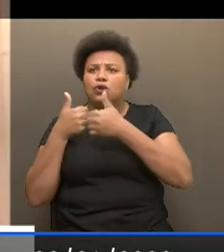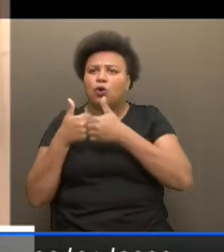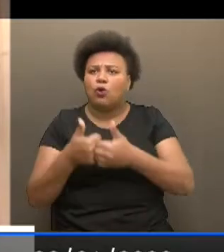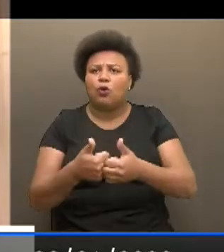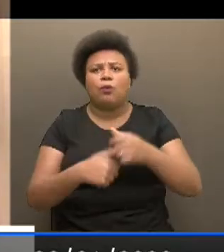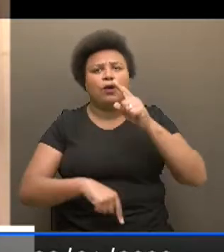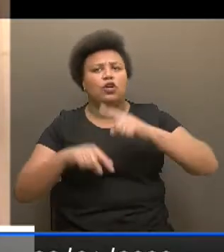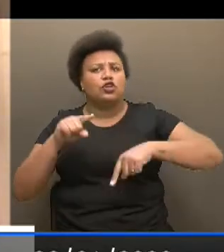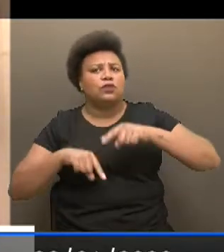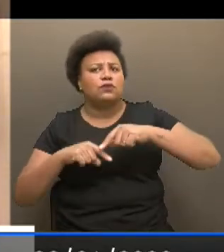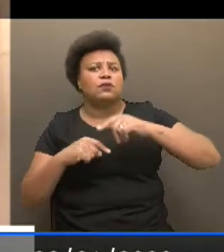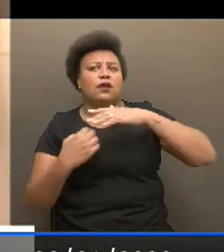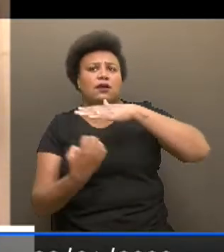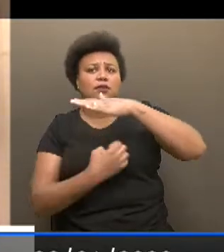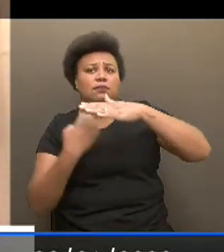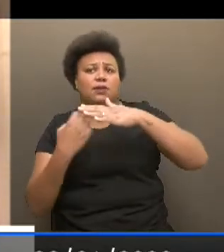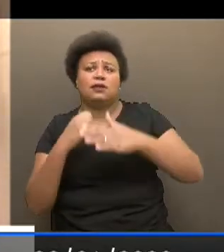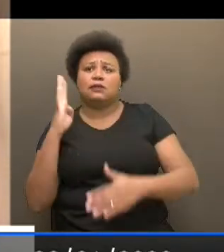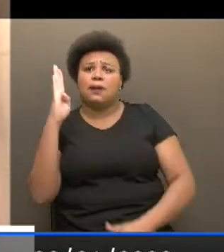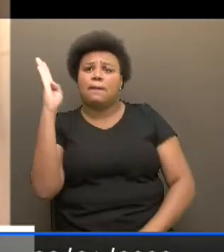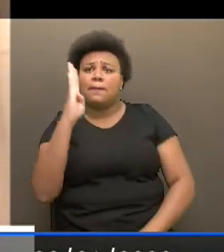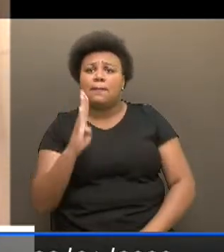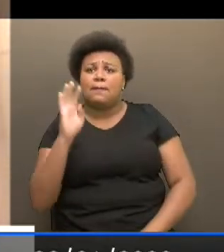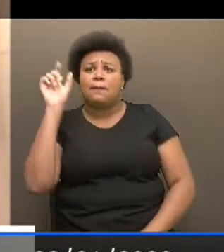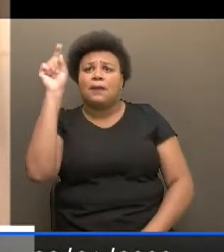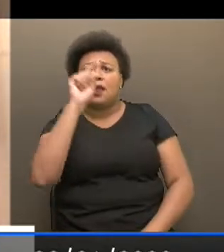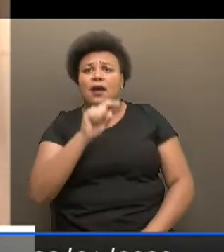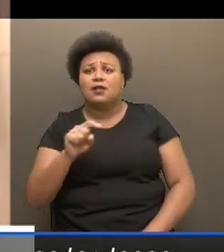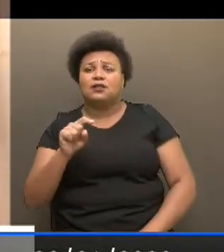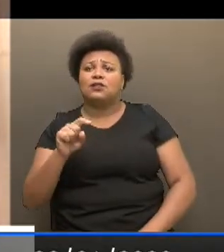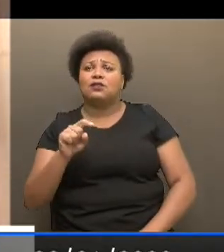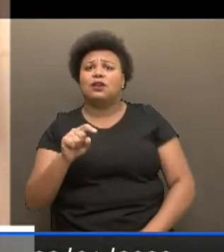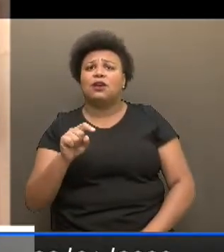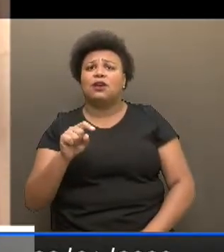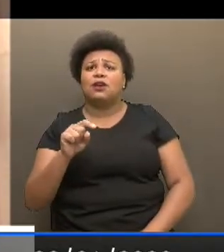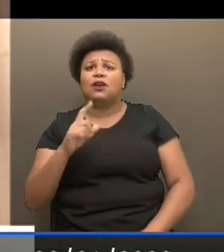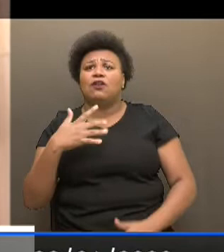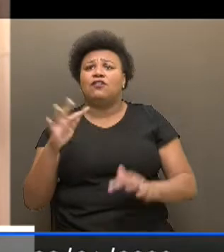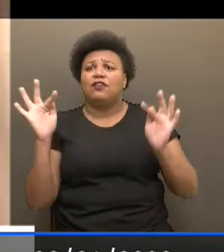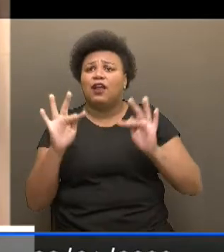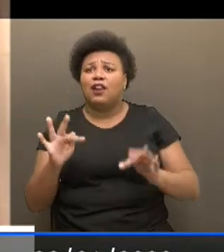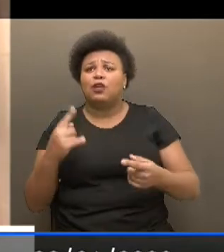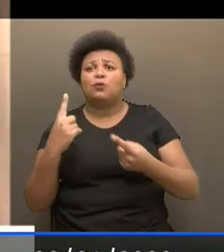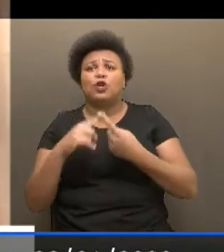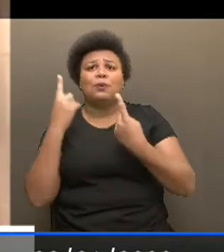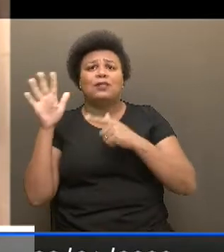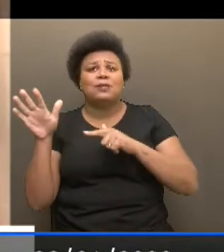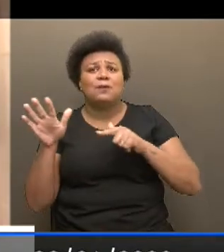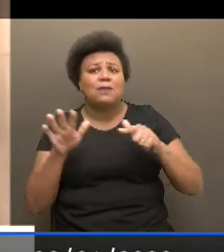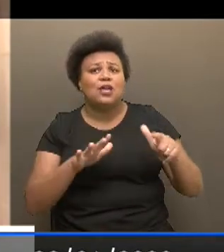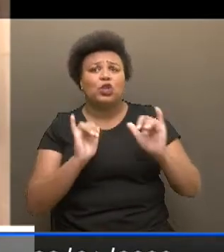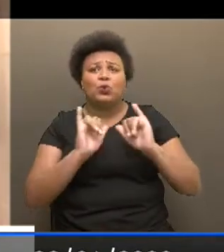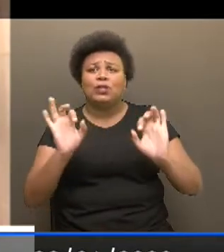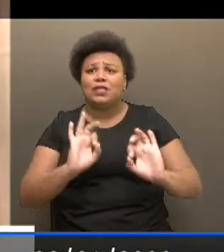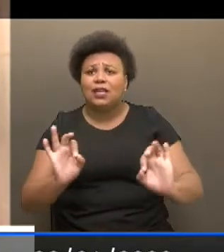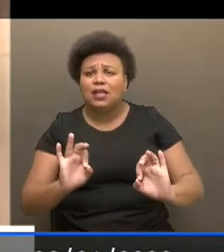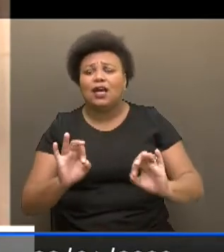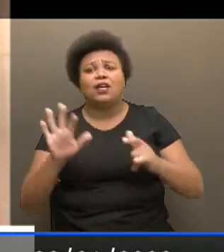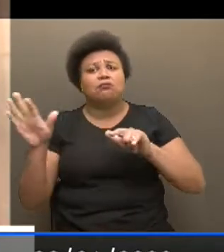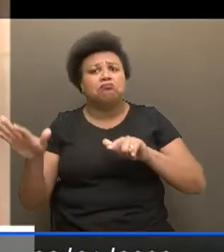das nossas empresas Brasil lá fora. Vibrando, porque passava uma semana, nenhuma notícia ruim, e